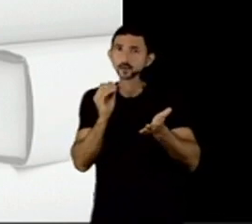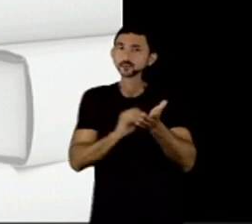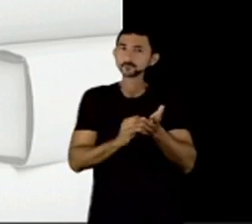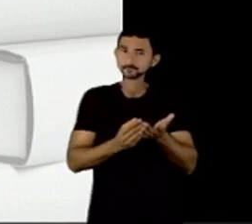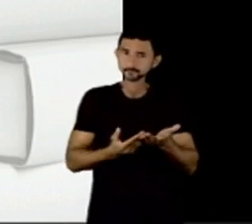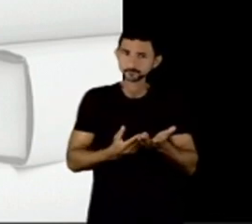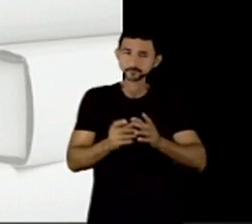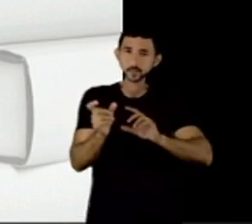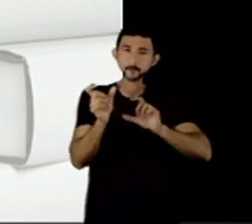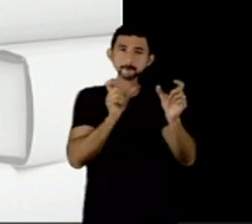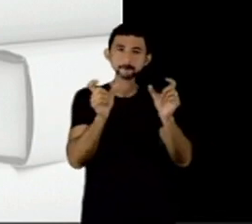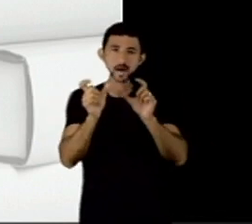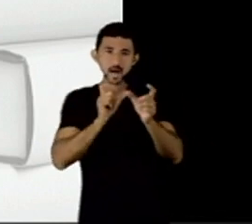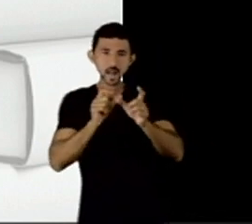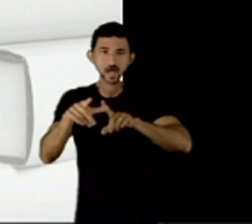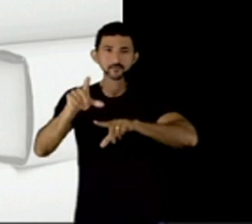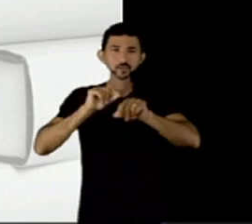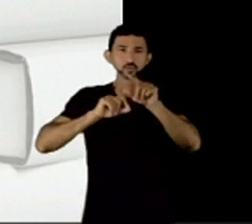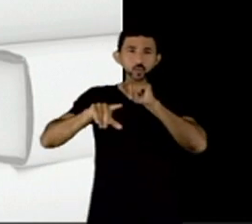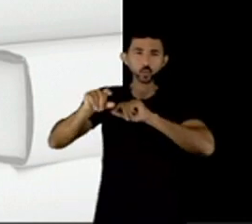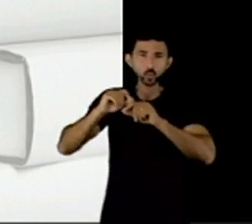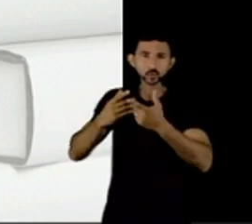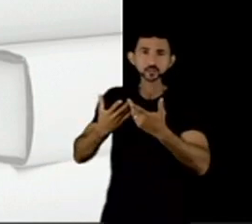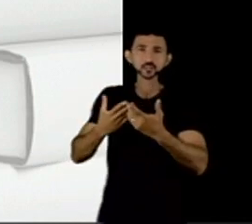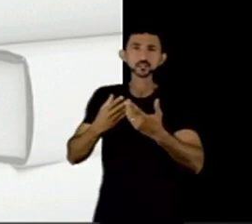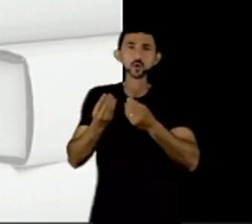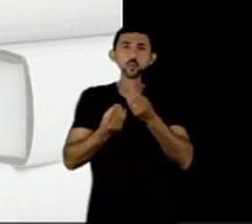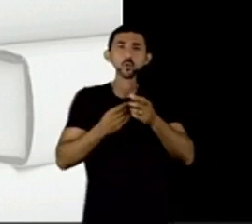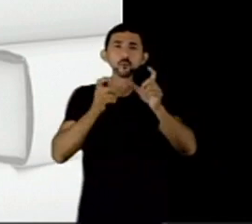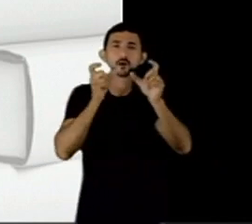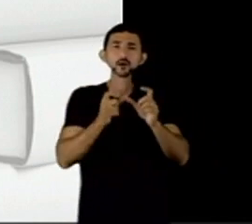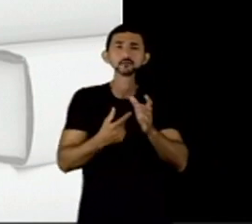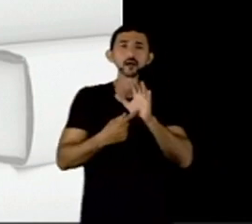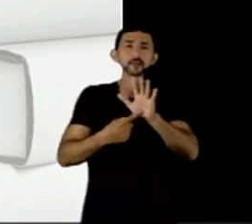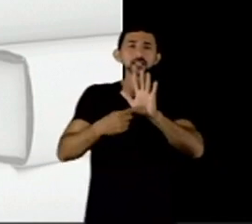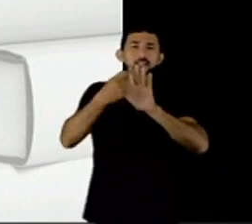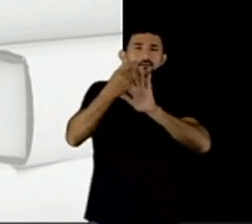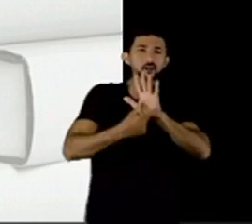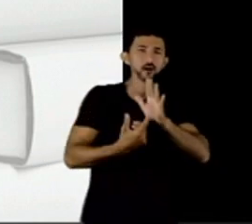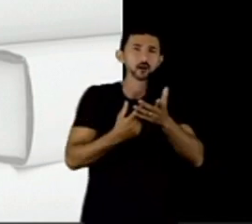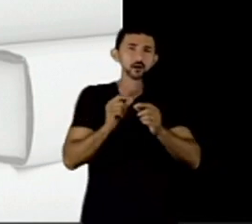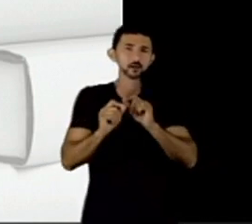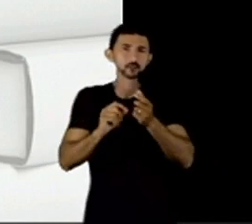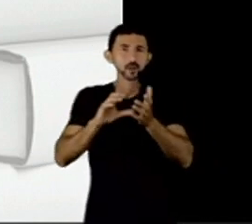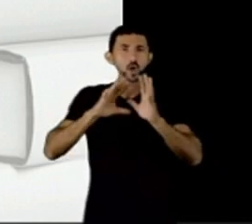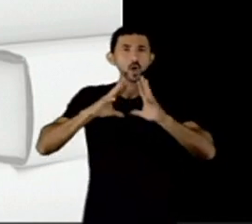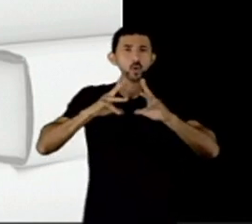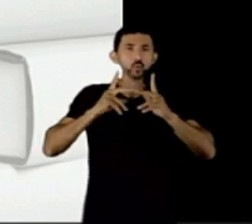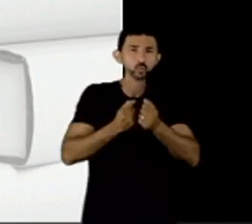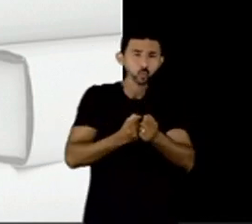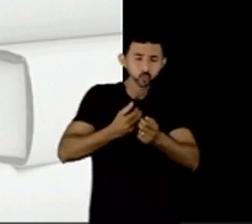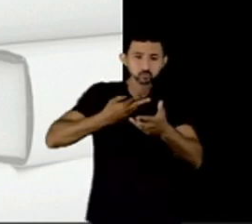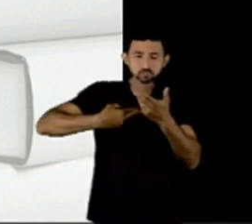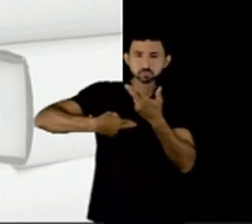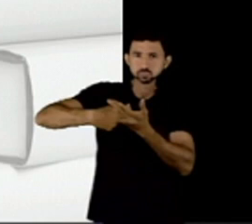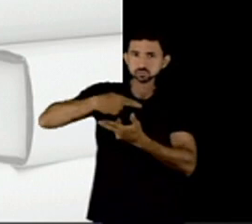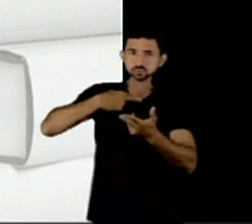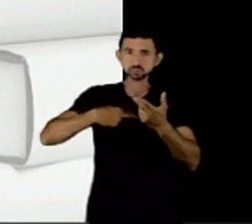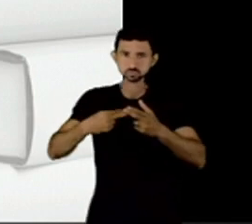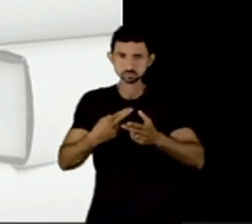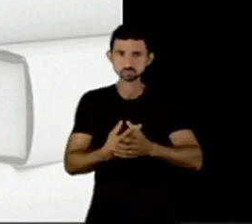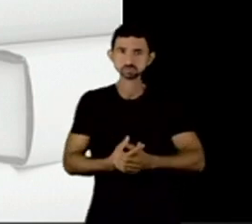aqui, as palavras escolhidas, a maneira como elas são apresentadas, tudo tem relação